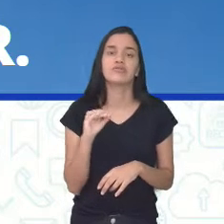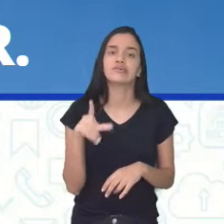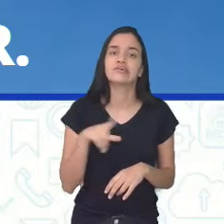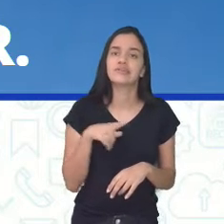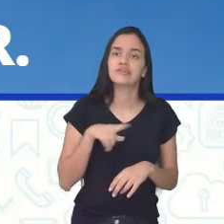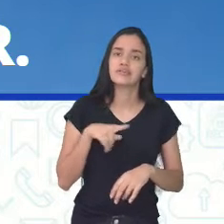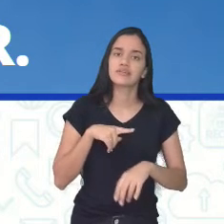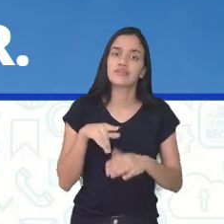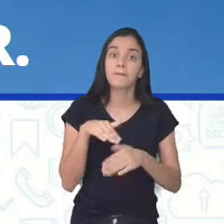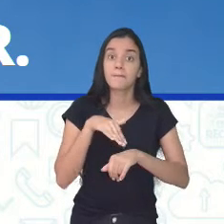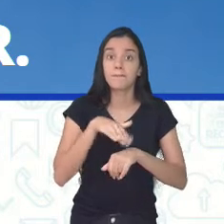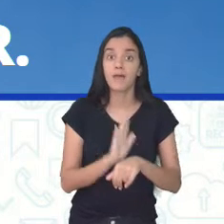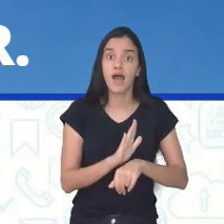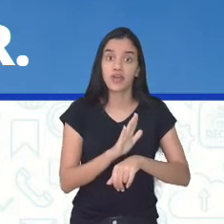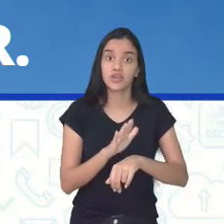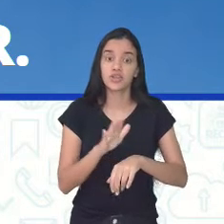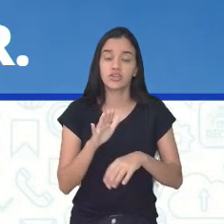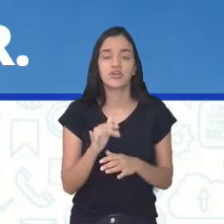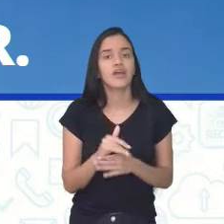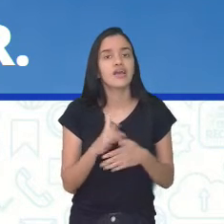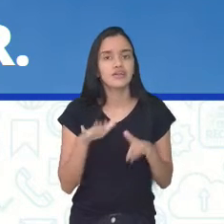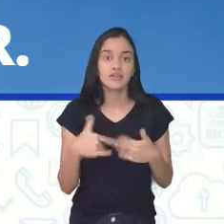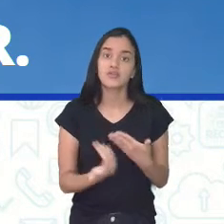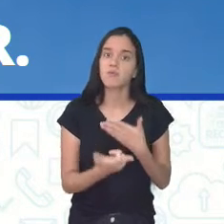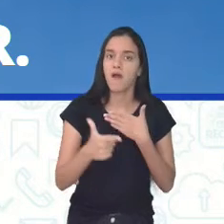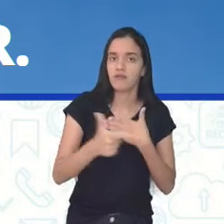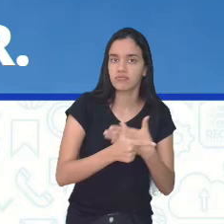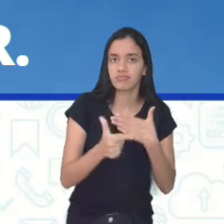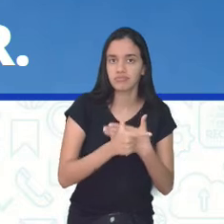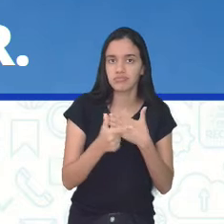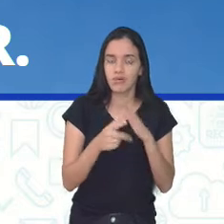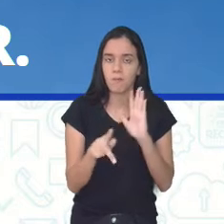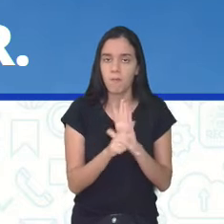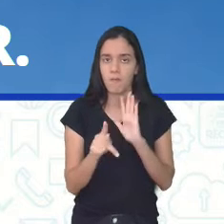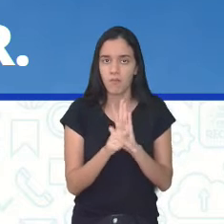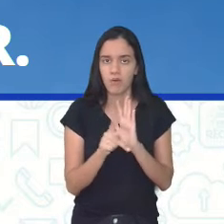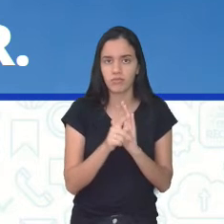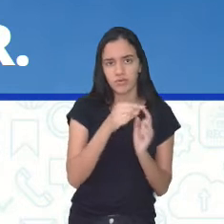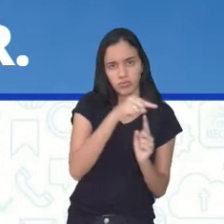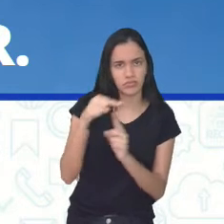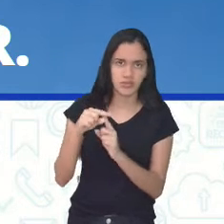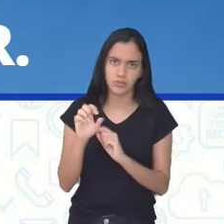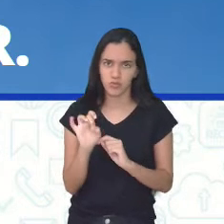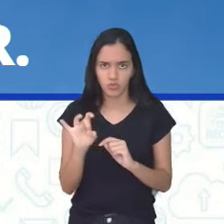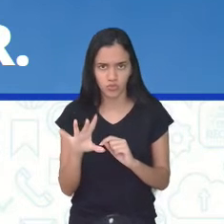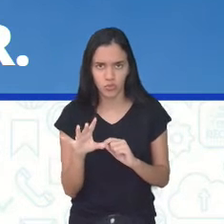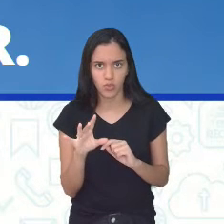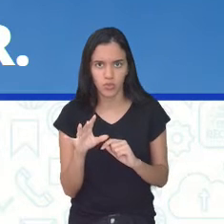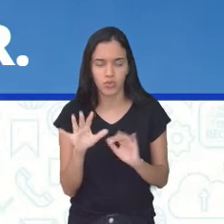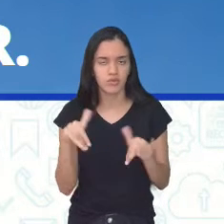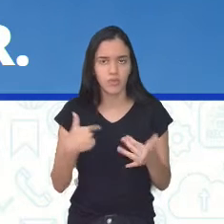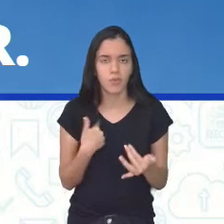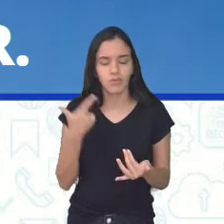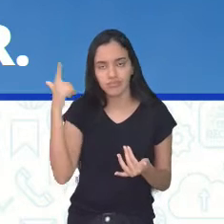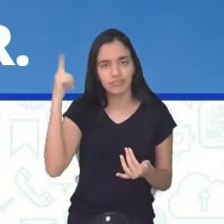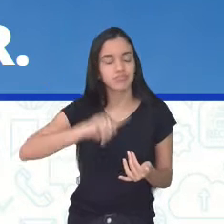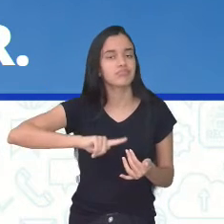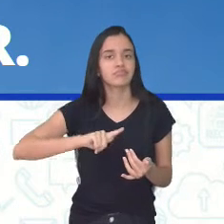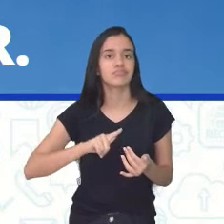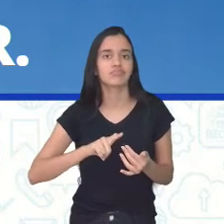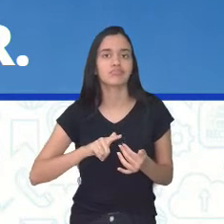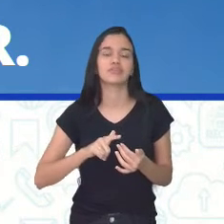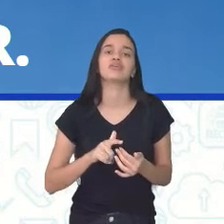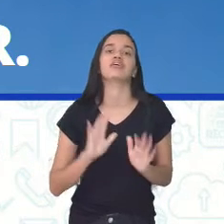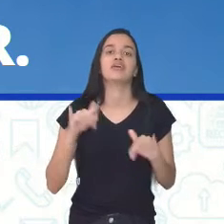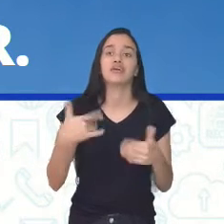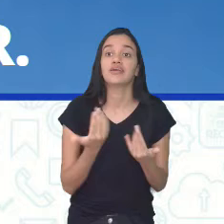eles precisam realizar a função. E a função dele, se ele tivesse um tipo só, talvez não tivesse condições de realizar.